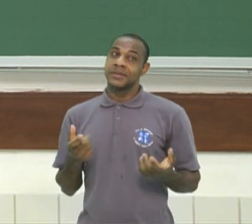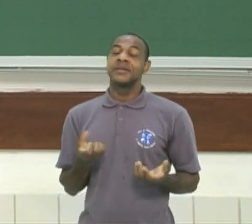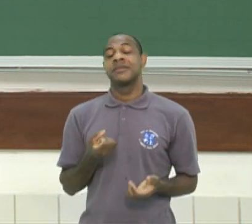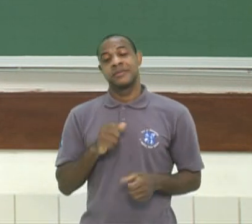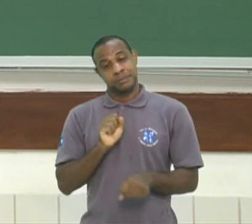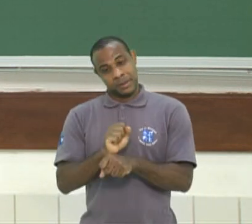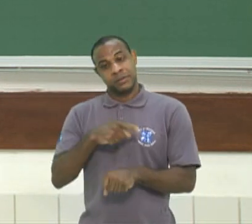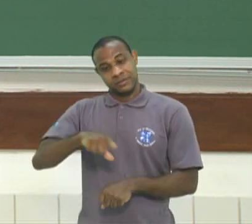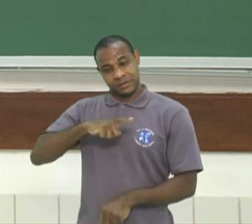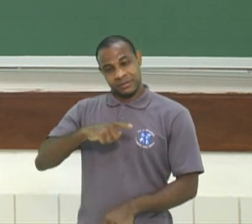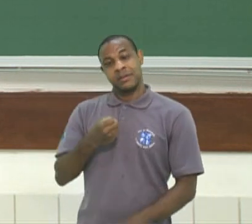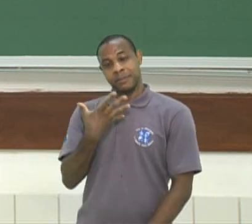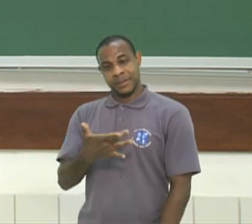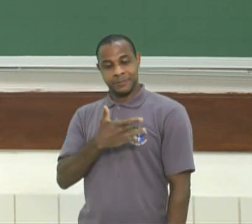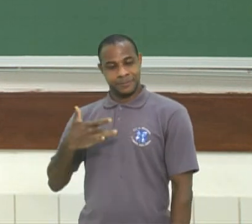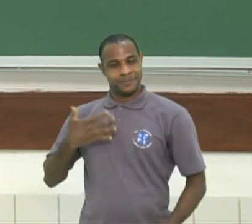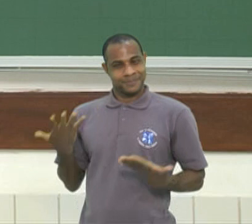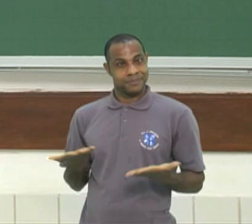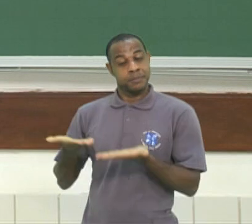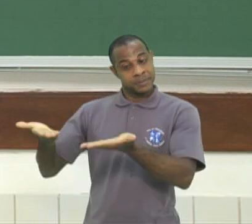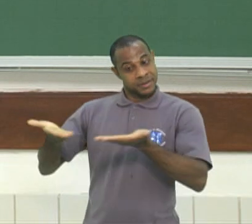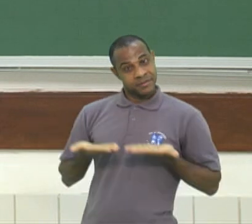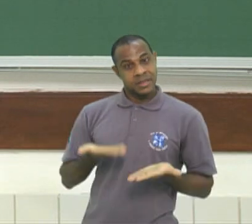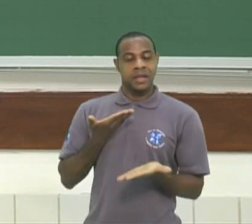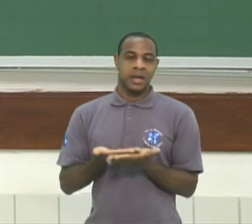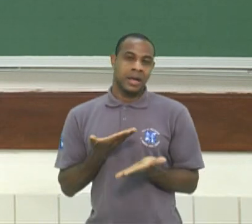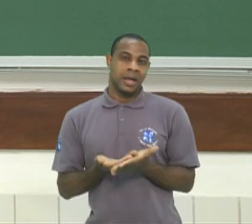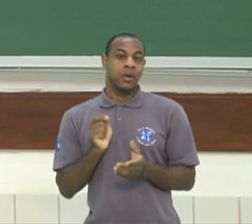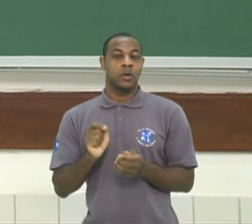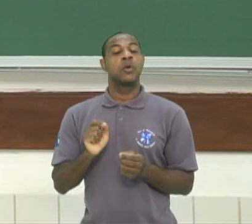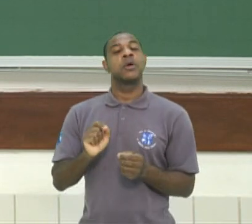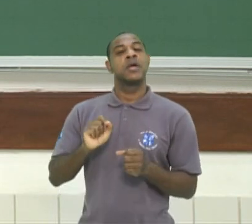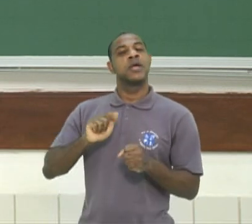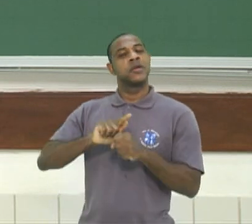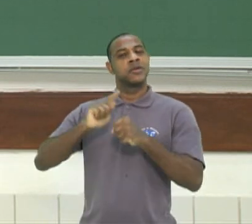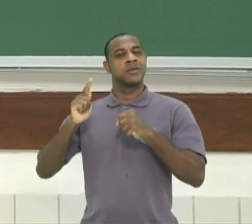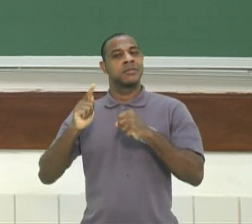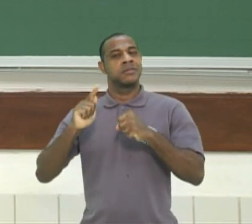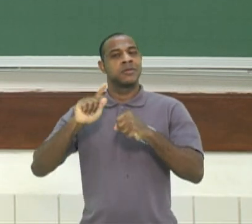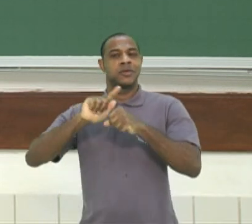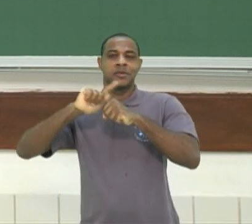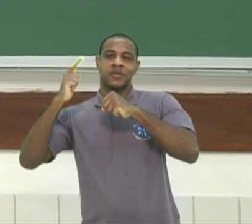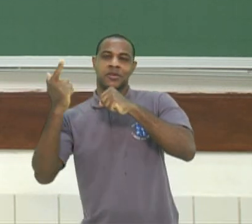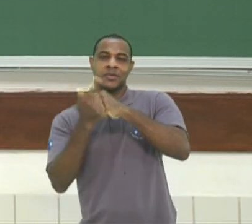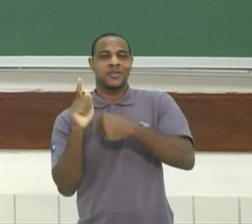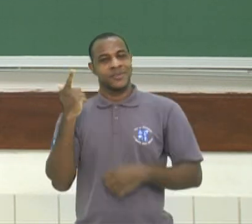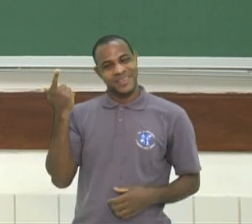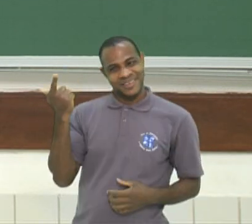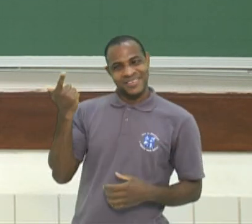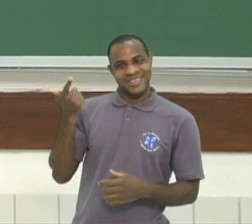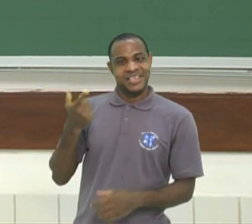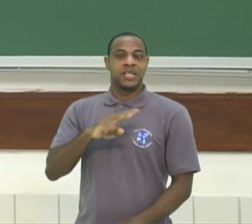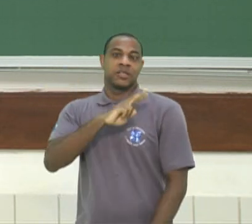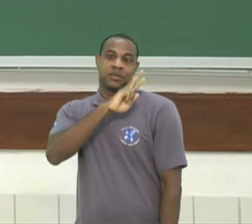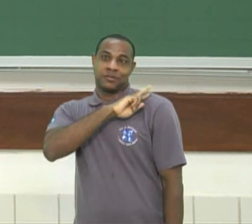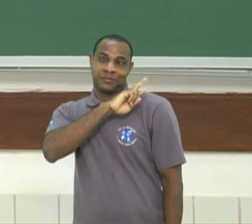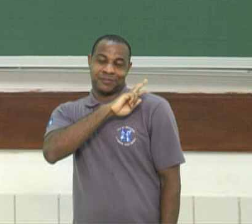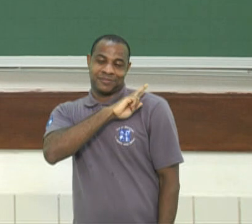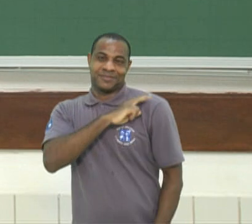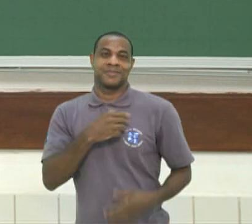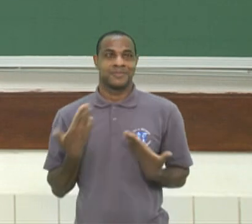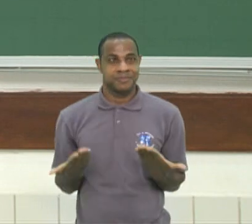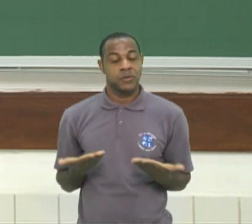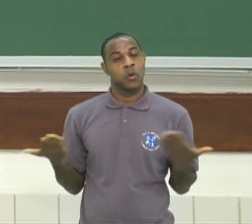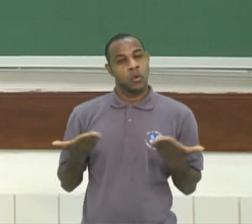muito bem. Bem-vindos então à nossa aula de Geografia para a segunda série do ensino médio. Hoje nós vamos falar de